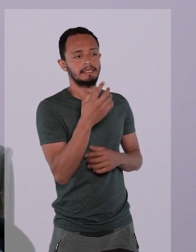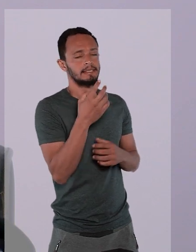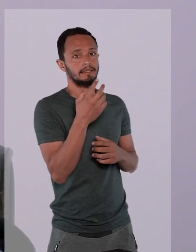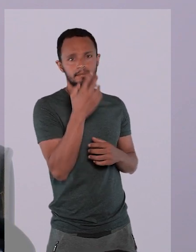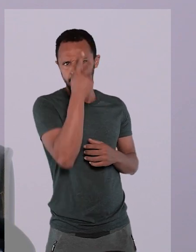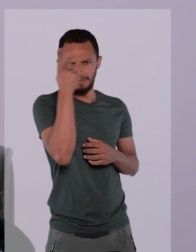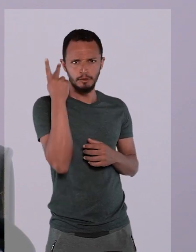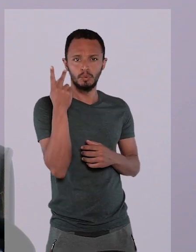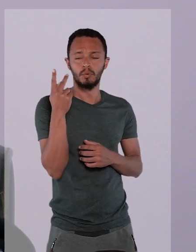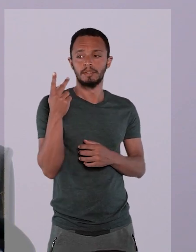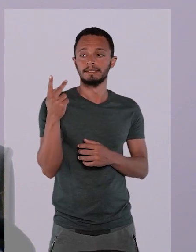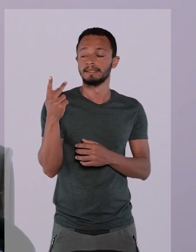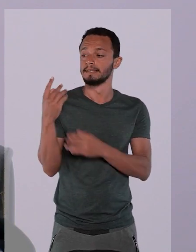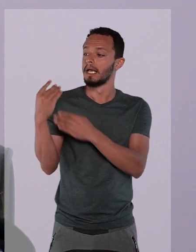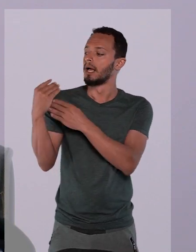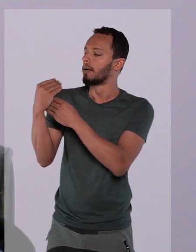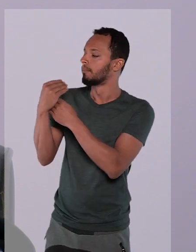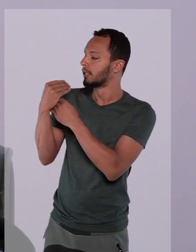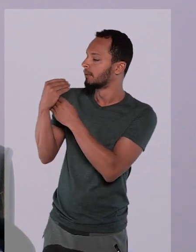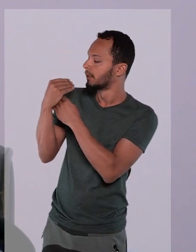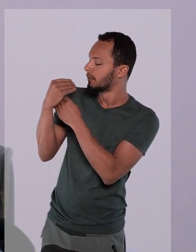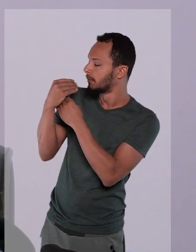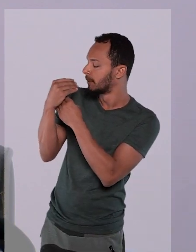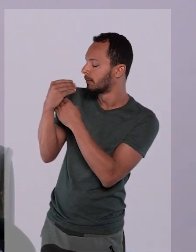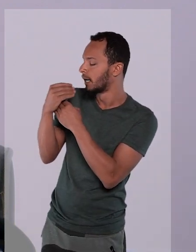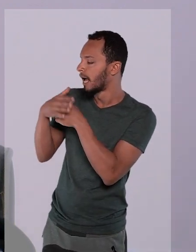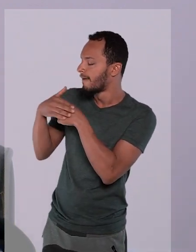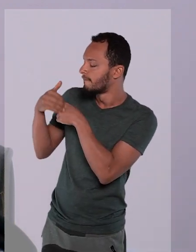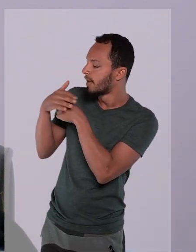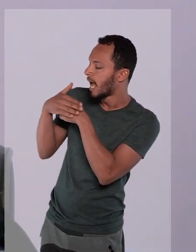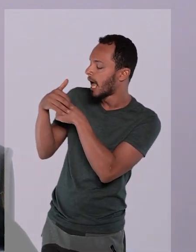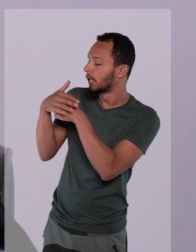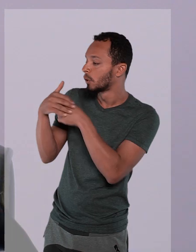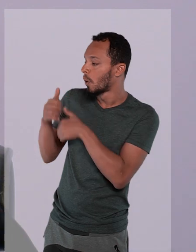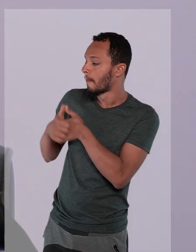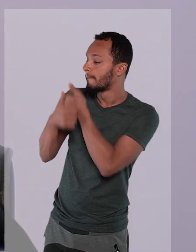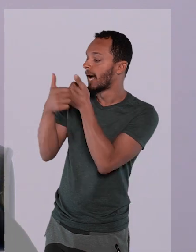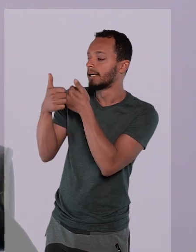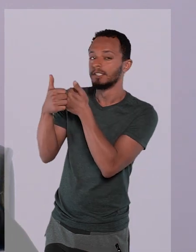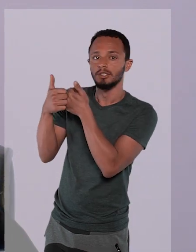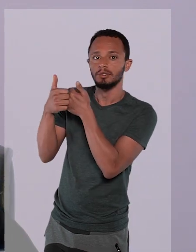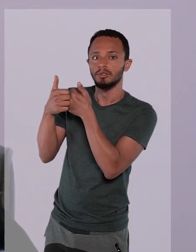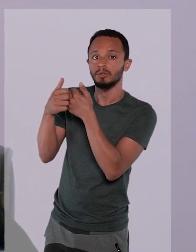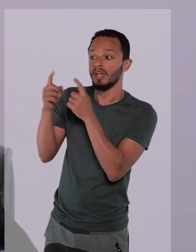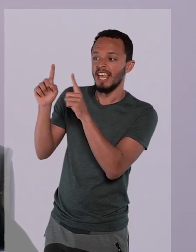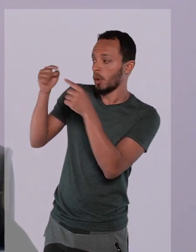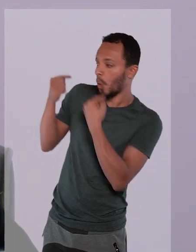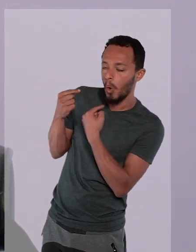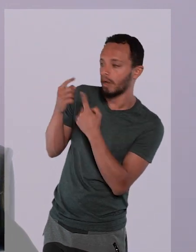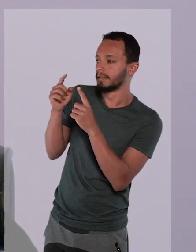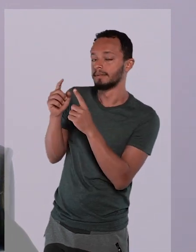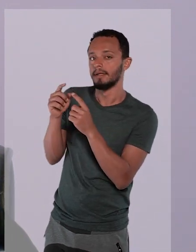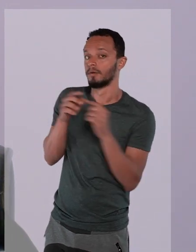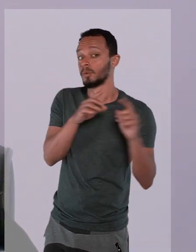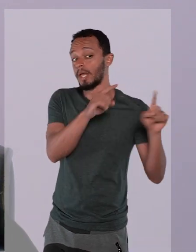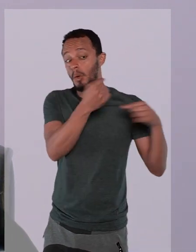demonstração de afeto do que de hostilidade. Né? Não me lembro de ter tido assim, mas a gente